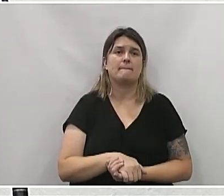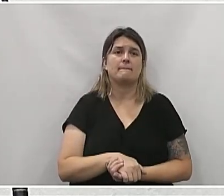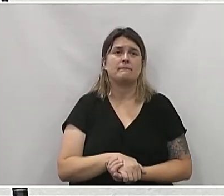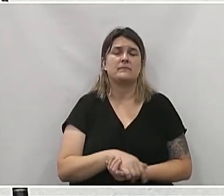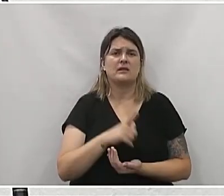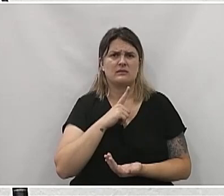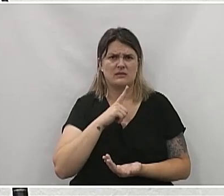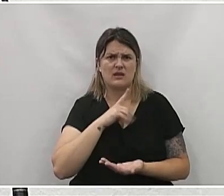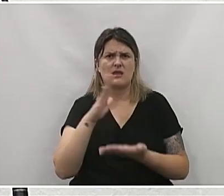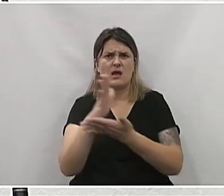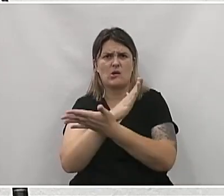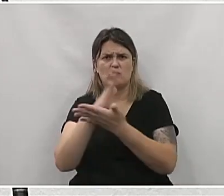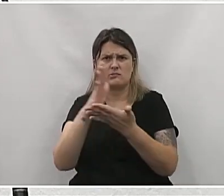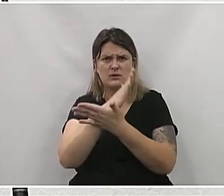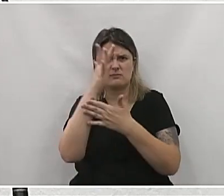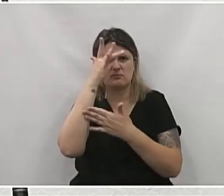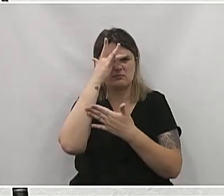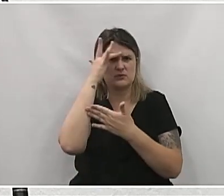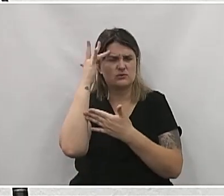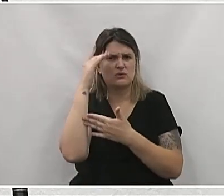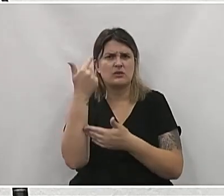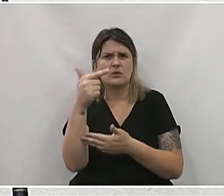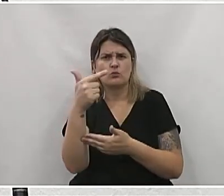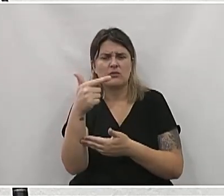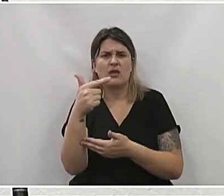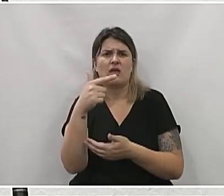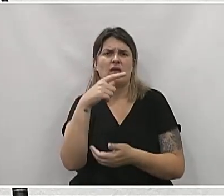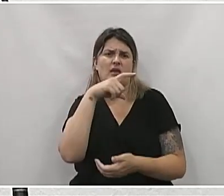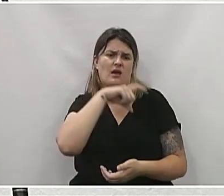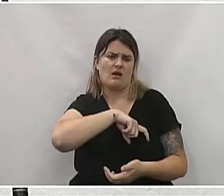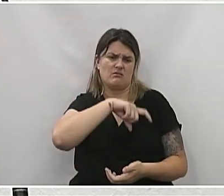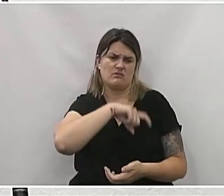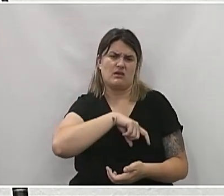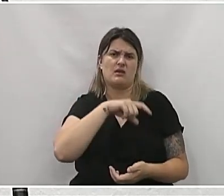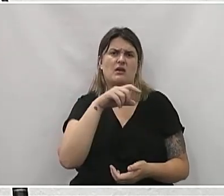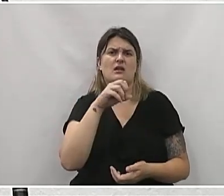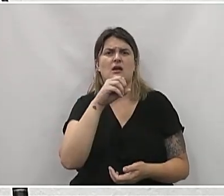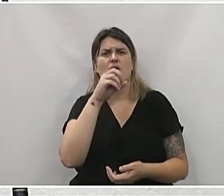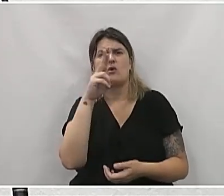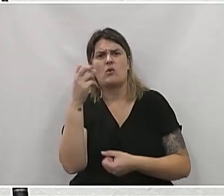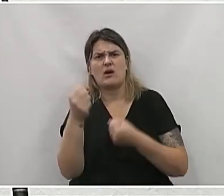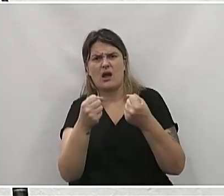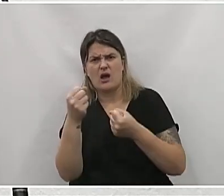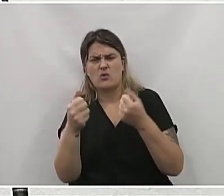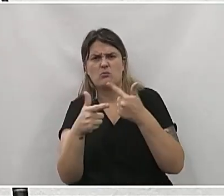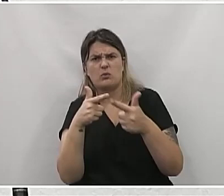qual tem muitas pessoas, ao qual não tem carteira, ou foi com carteira